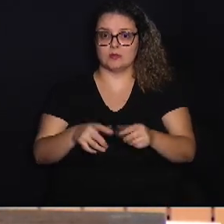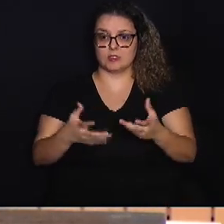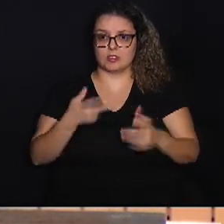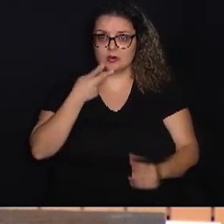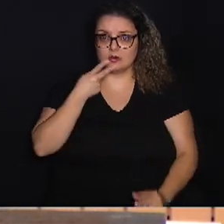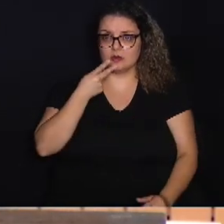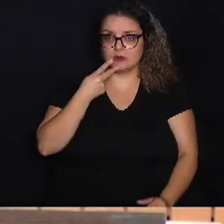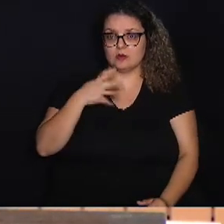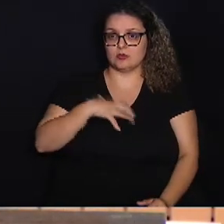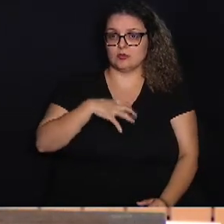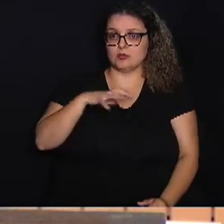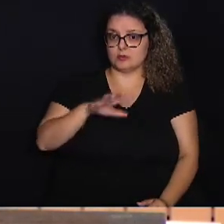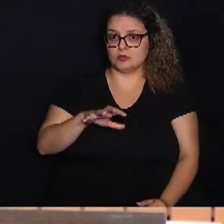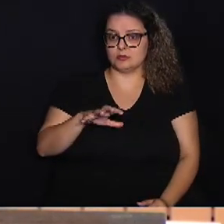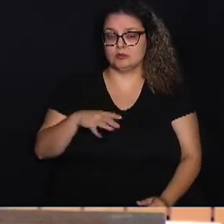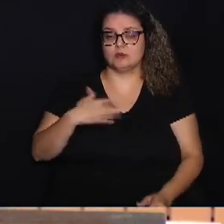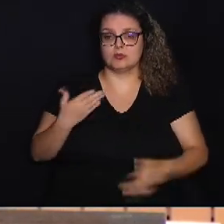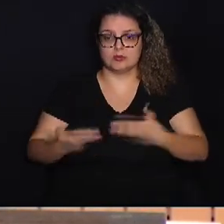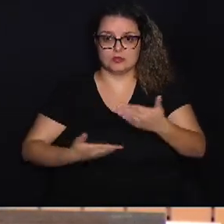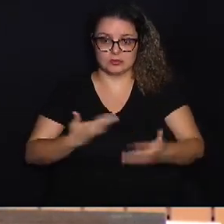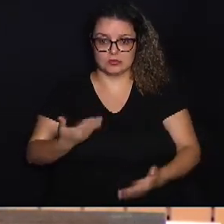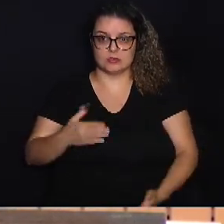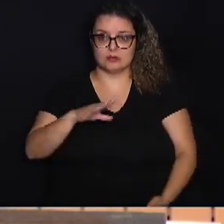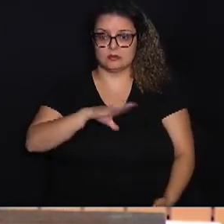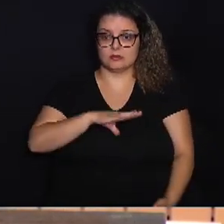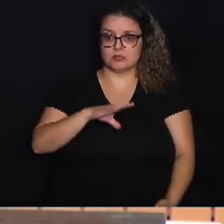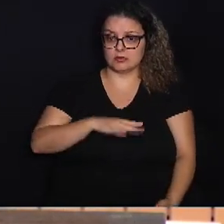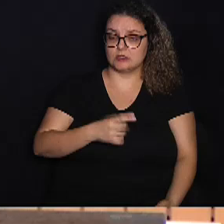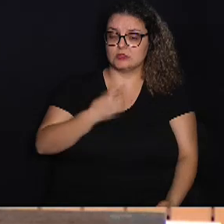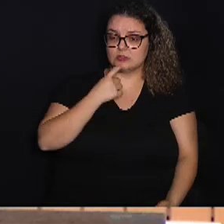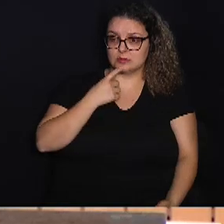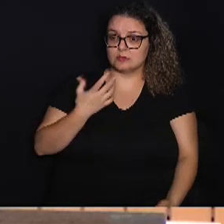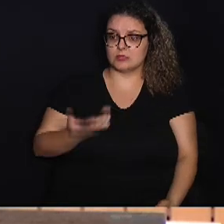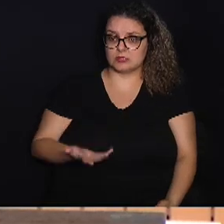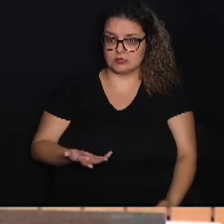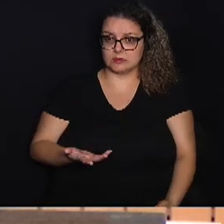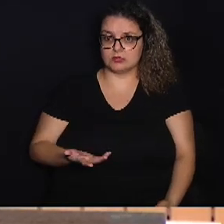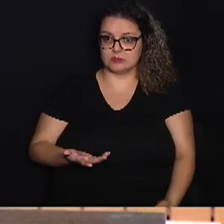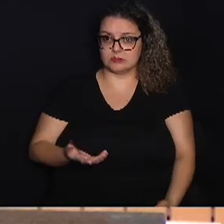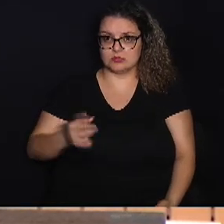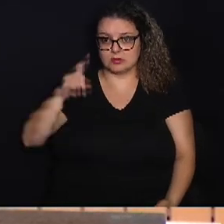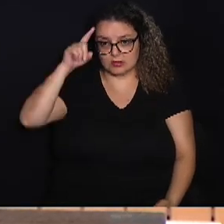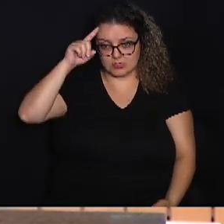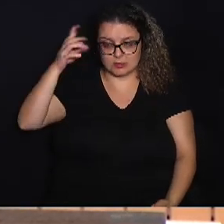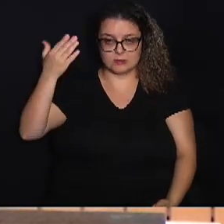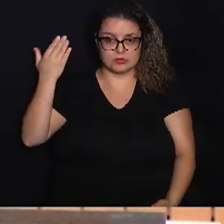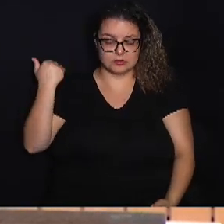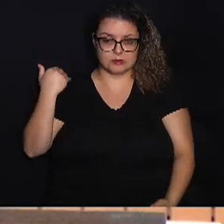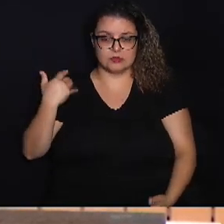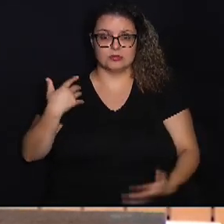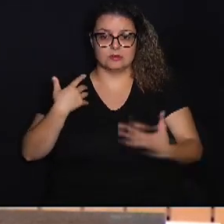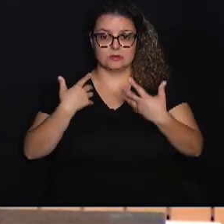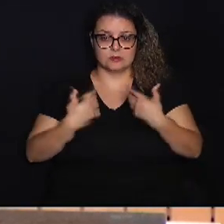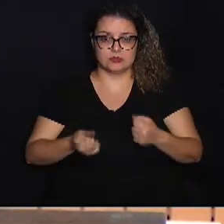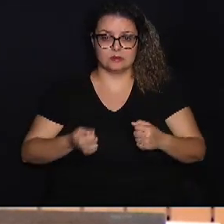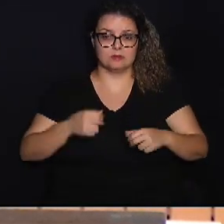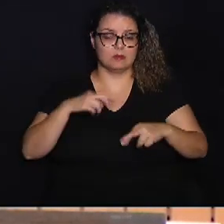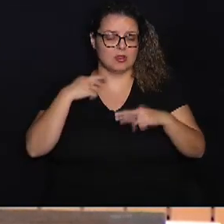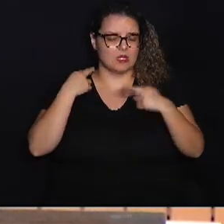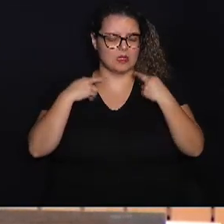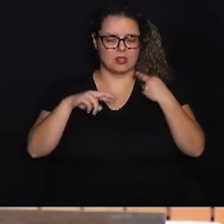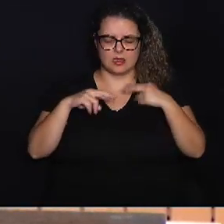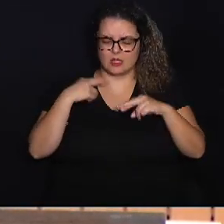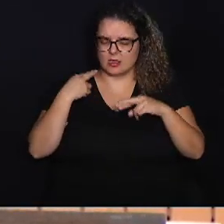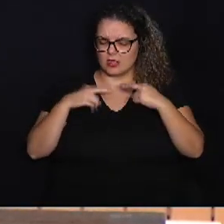sobre a situação do serviço público na cidade de Campinas esses dias a gente tem recebido muita mas muita